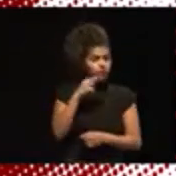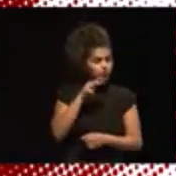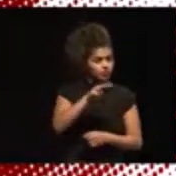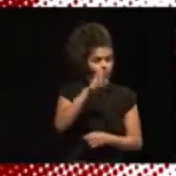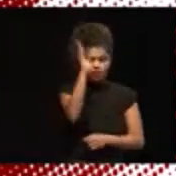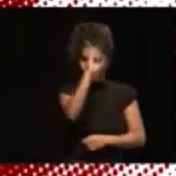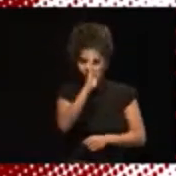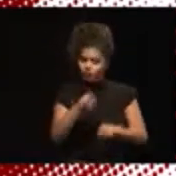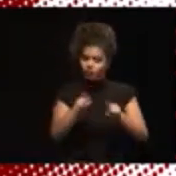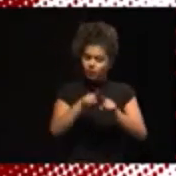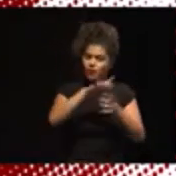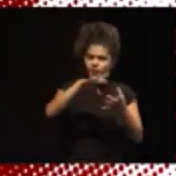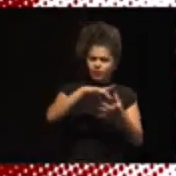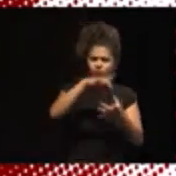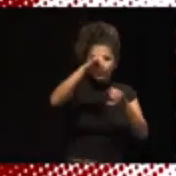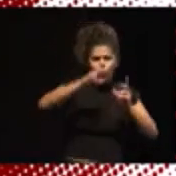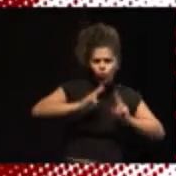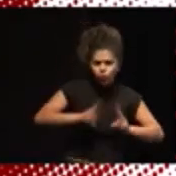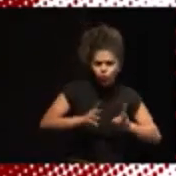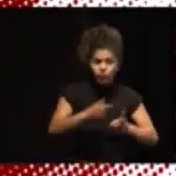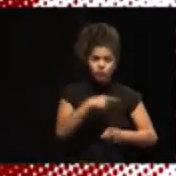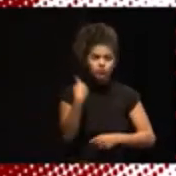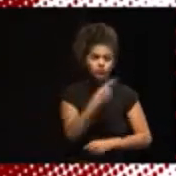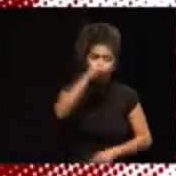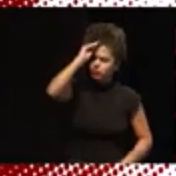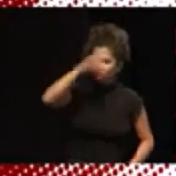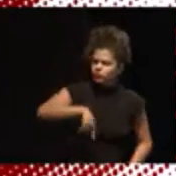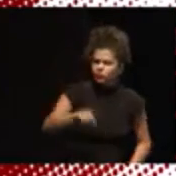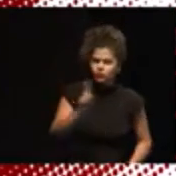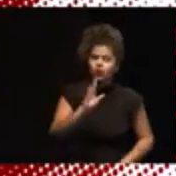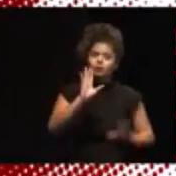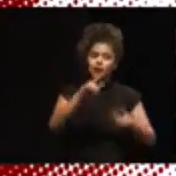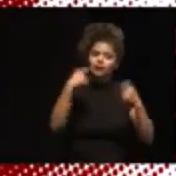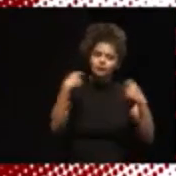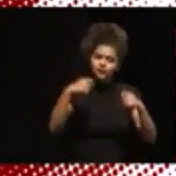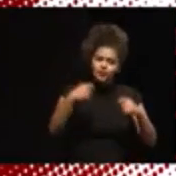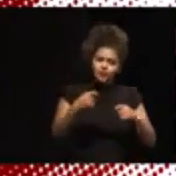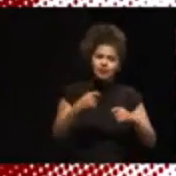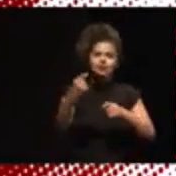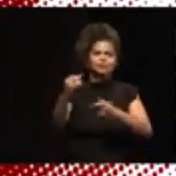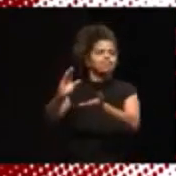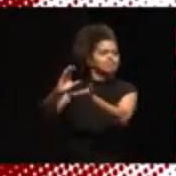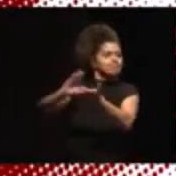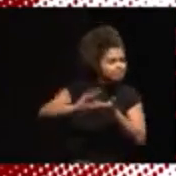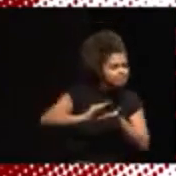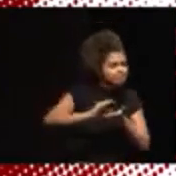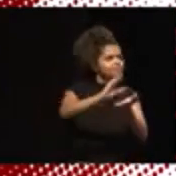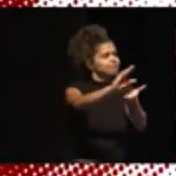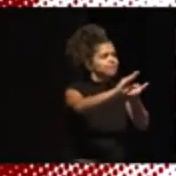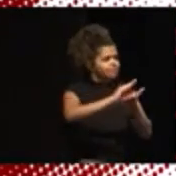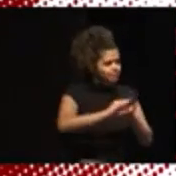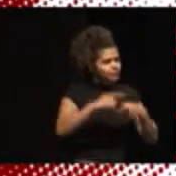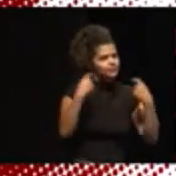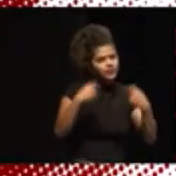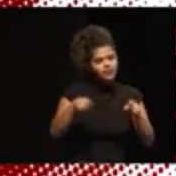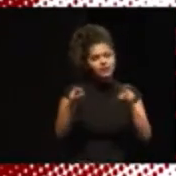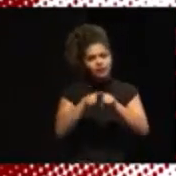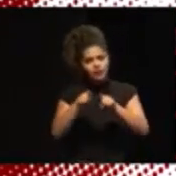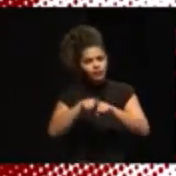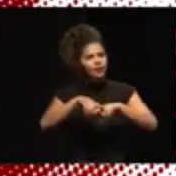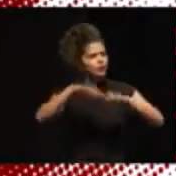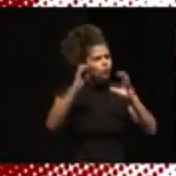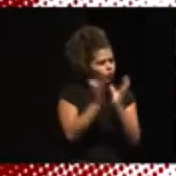democracia plena, e não podemos desistir. Mas a gente precisa de financiamento, a gente precisa colocar essa turma